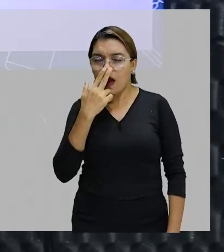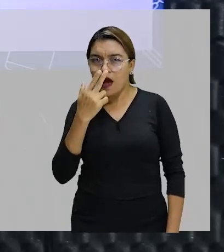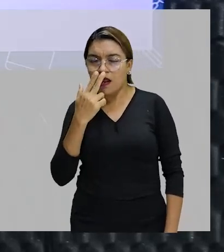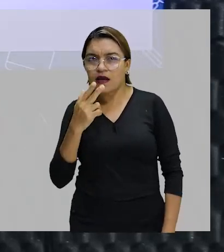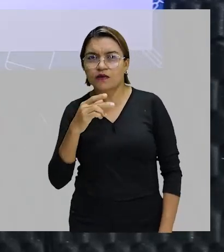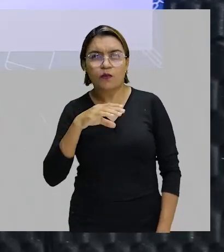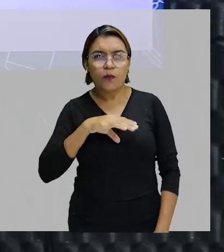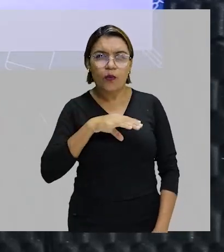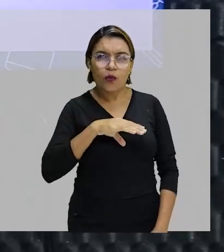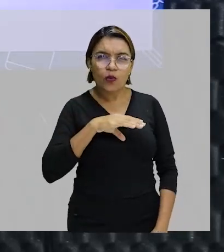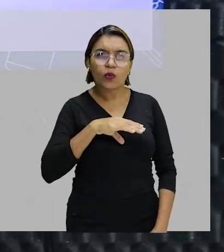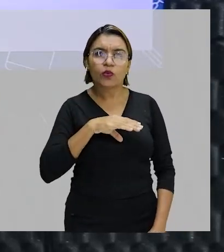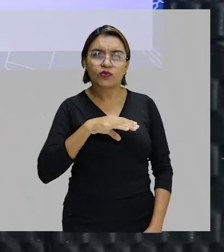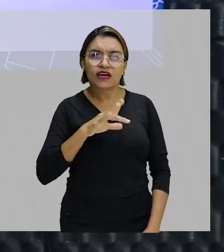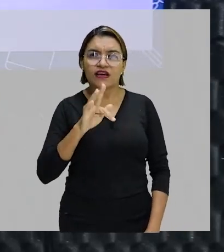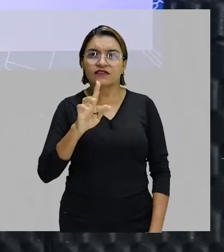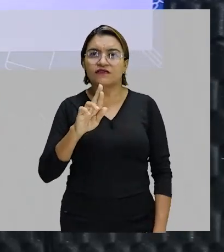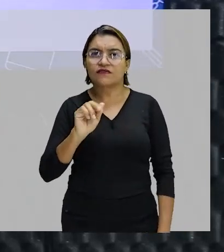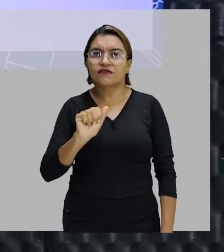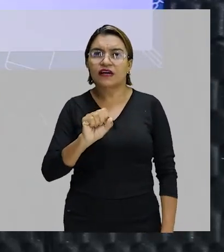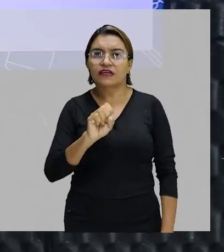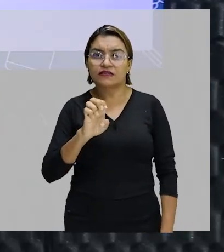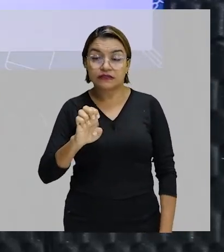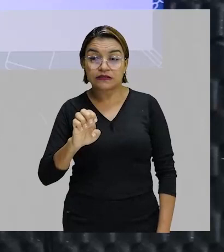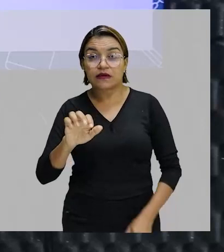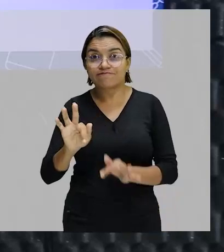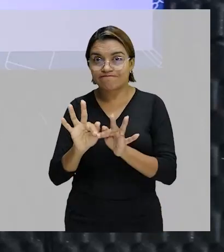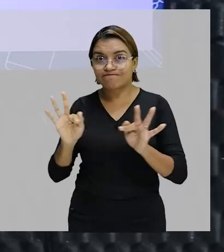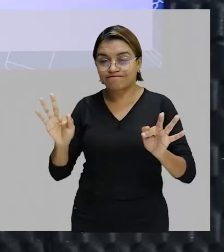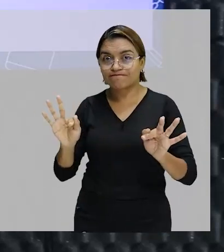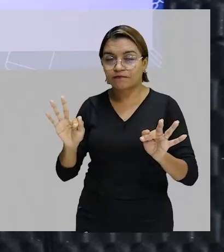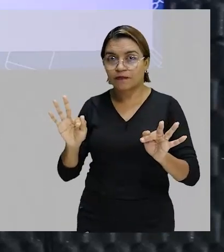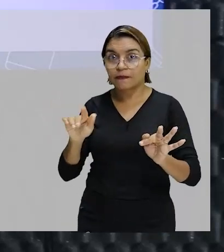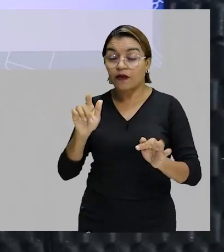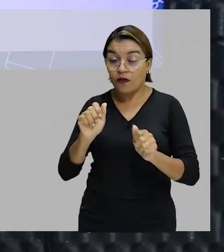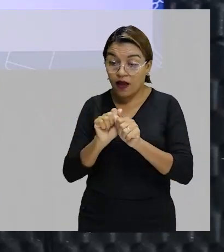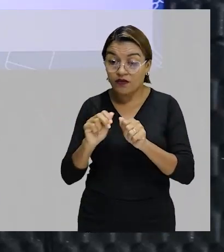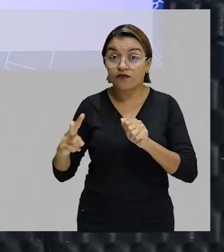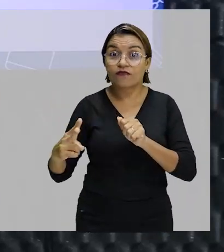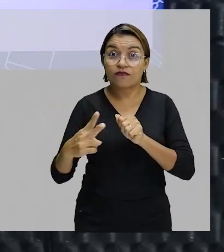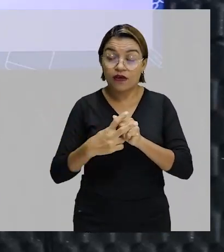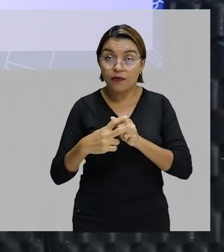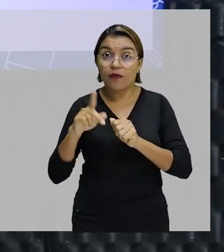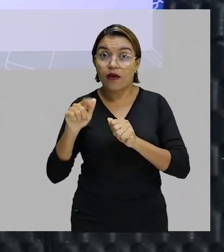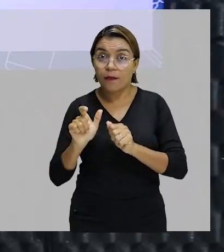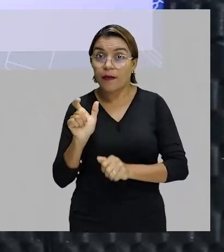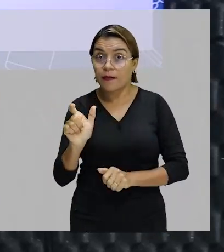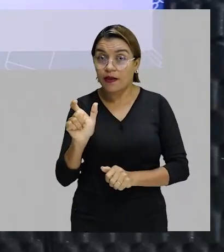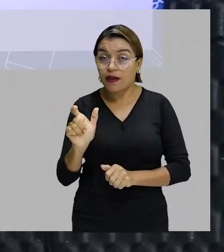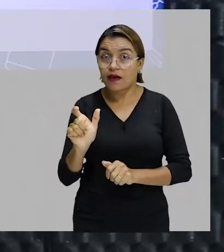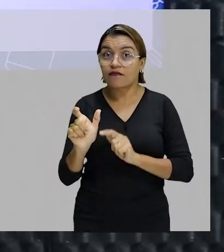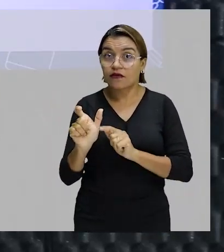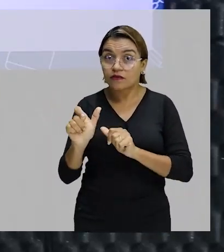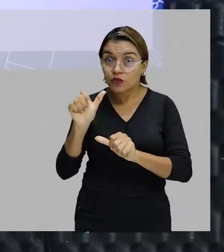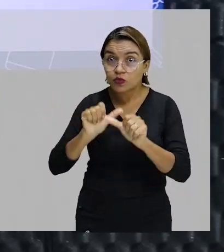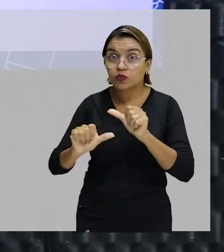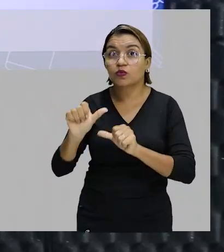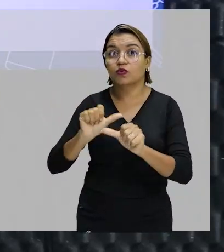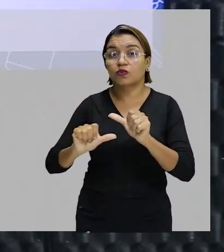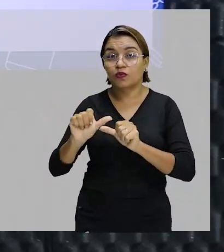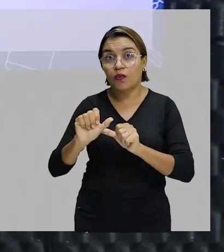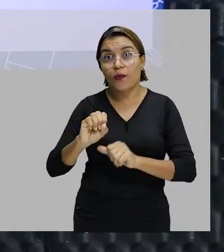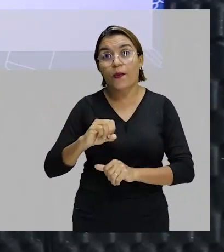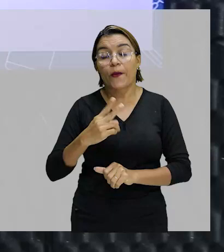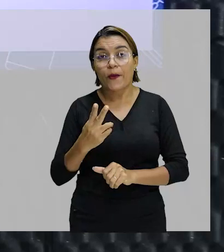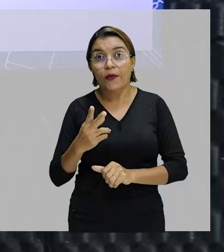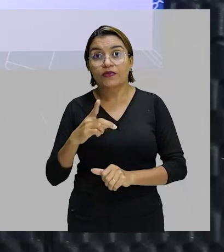que oferece algum tipo de sentido. Tá? Então, o advérbio é uma palavra ou uma locução que modifica ou